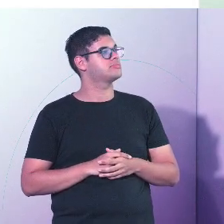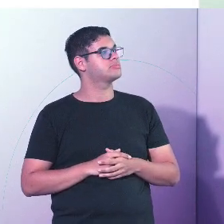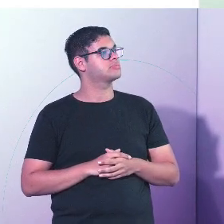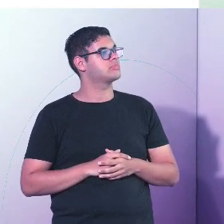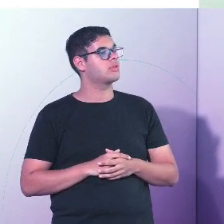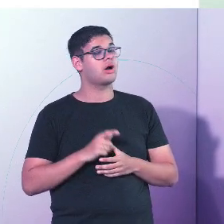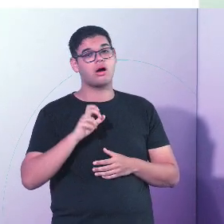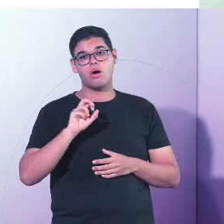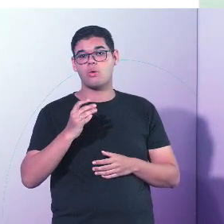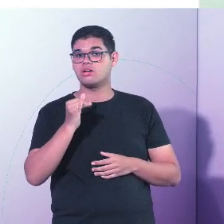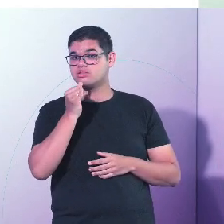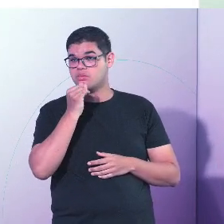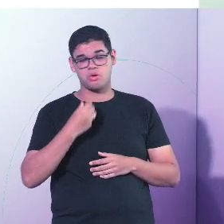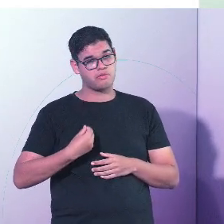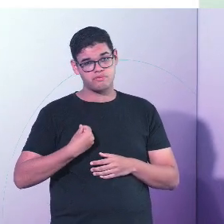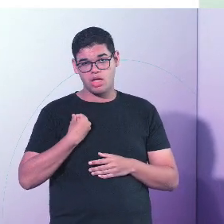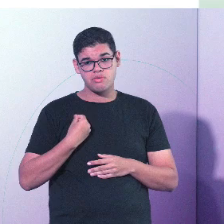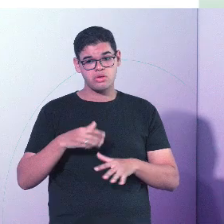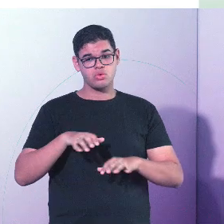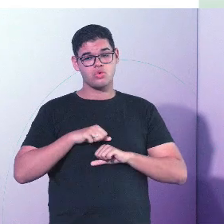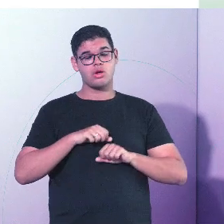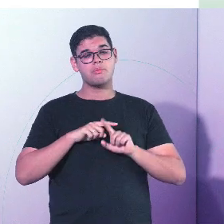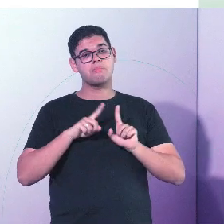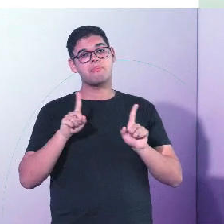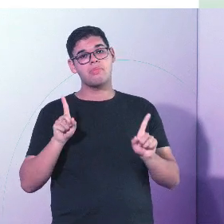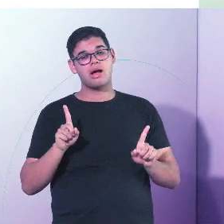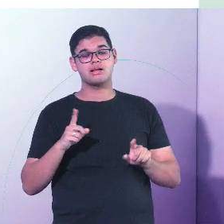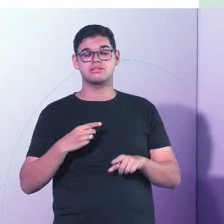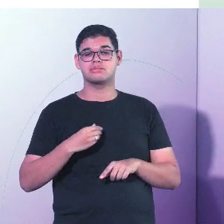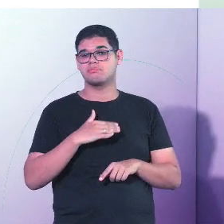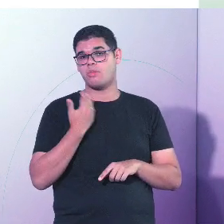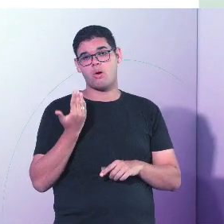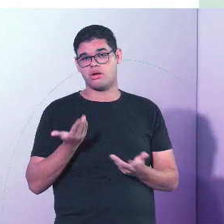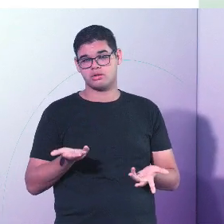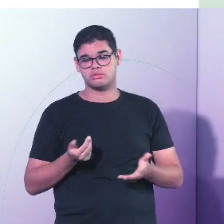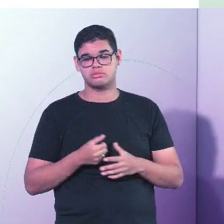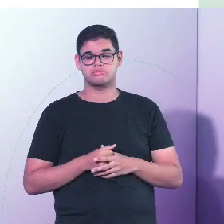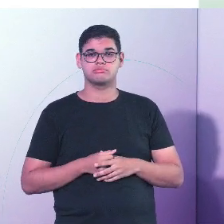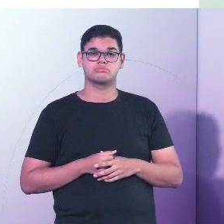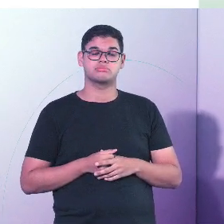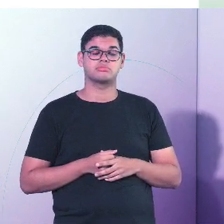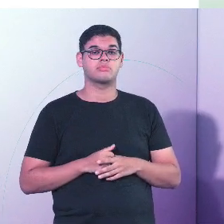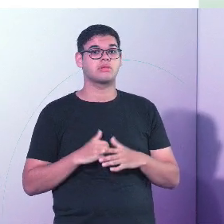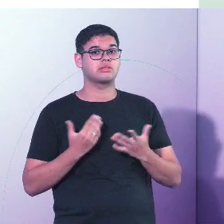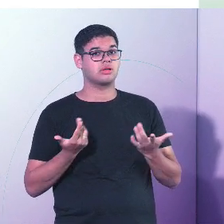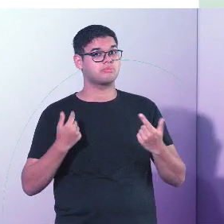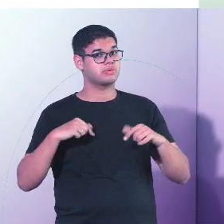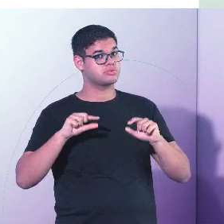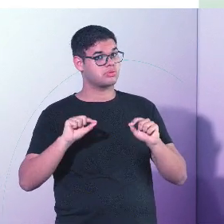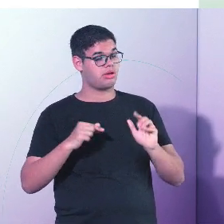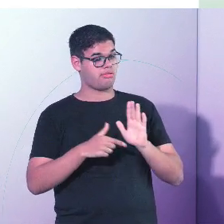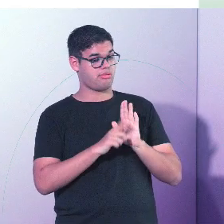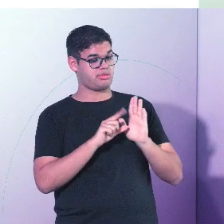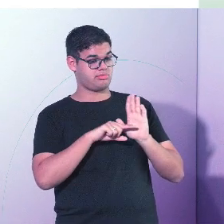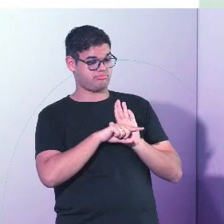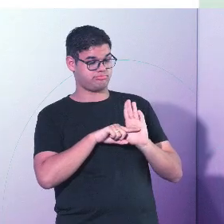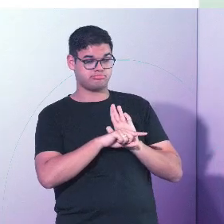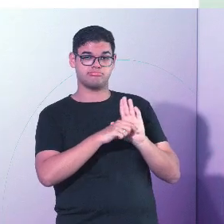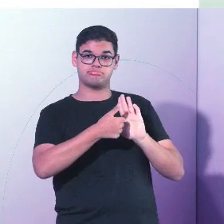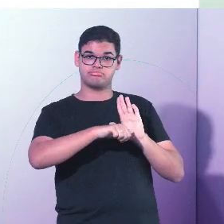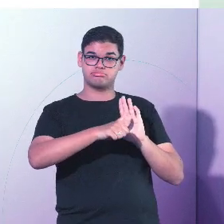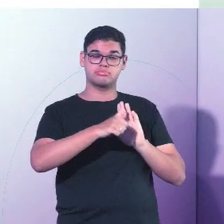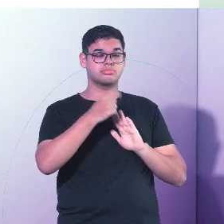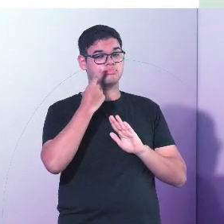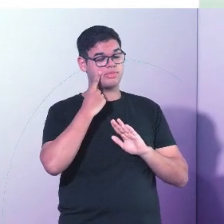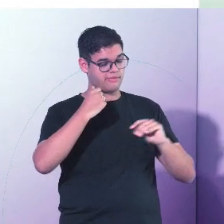morre, porque pode levar muito tempo para você encontrar os desfechos. Então, o endpoint precisa ser analisado em função do